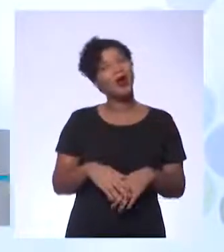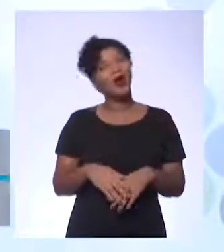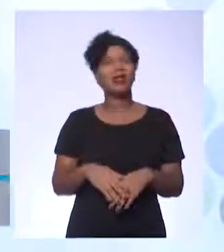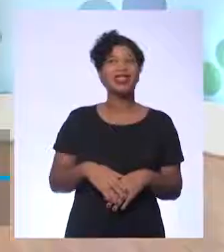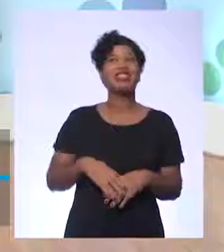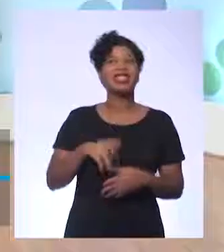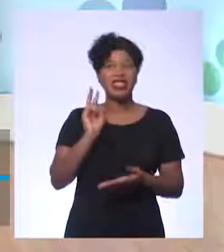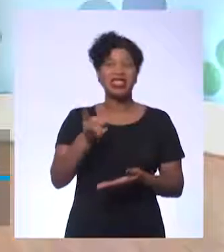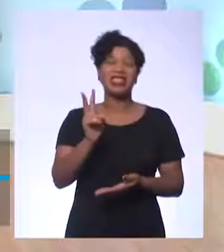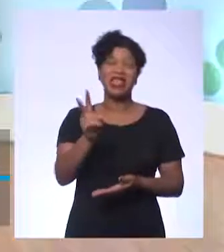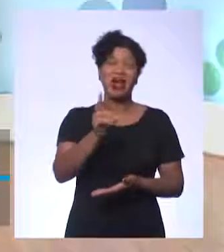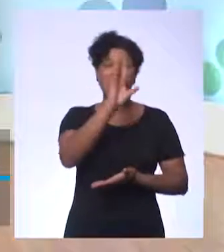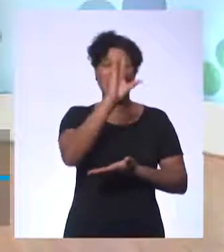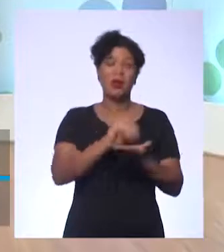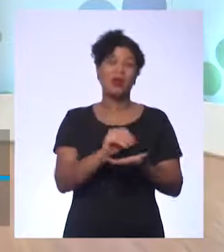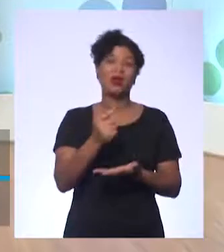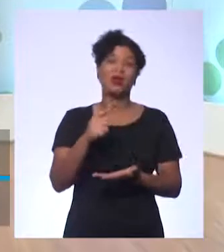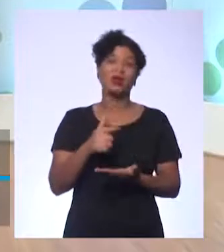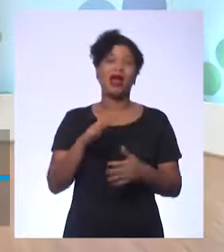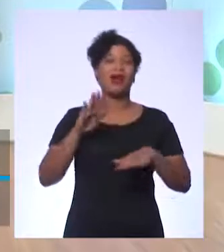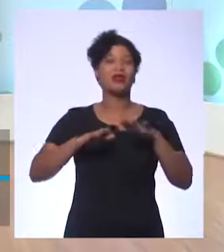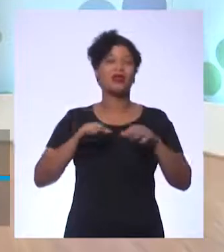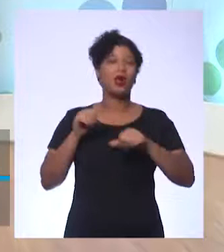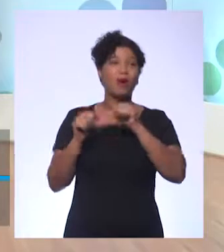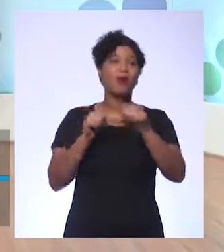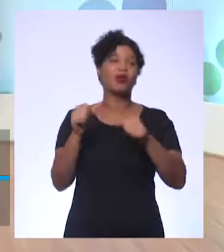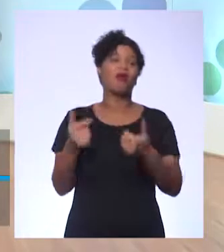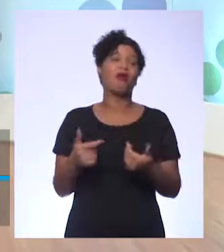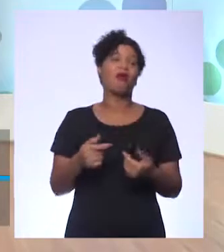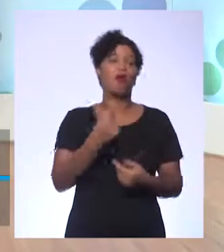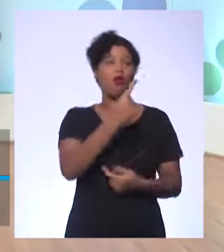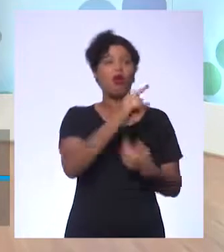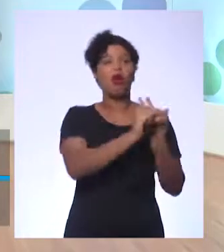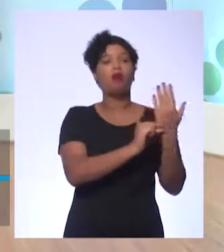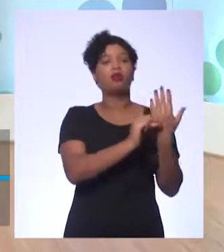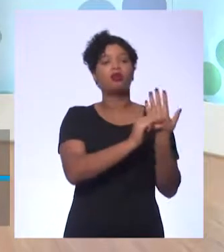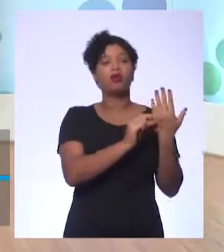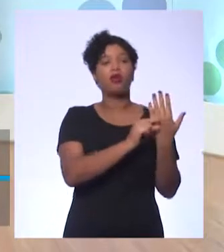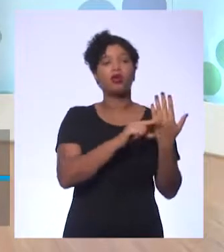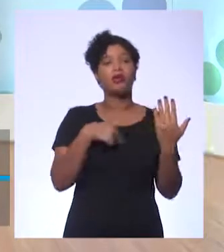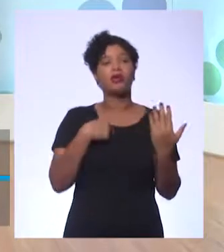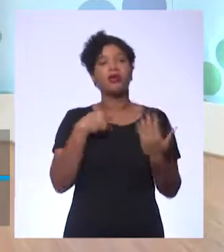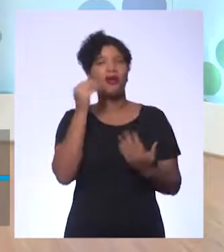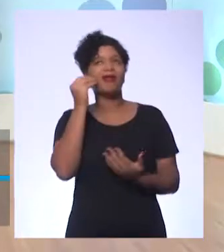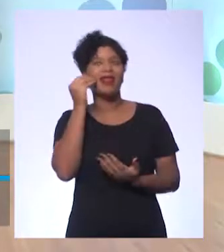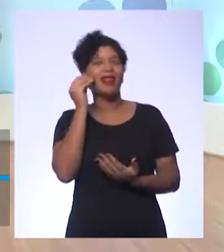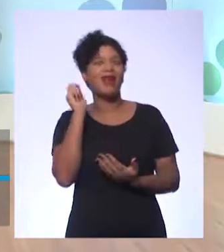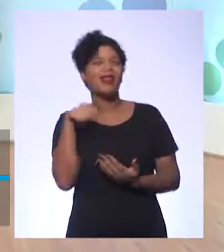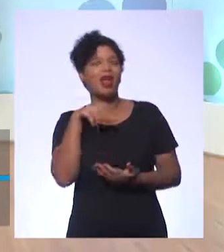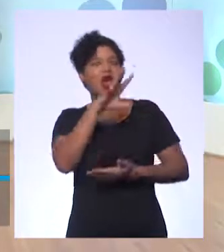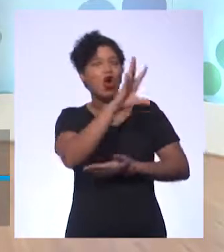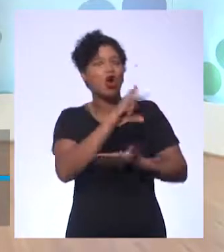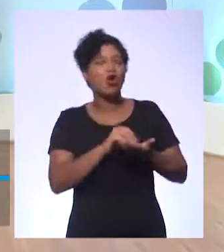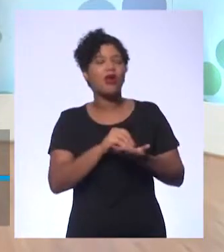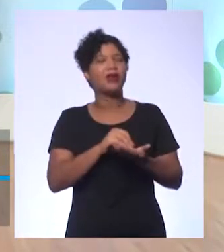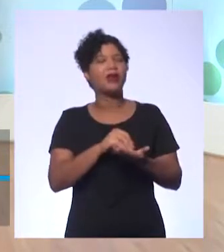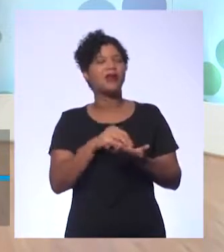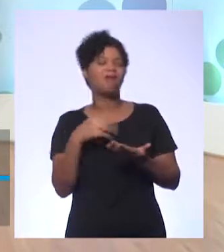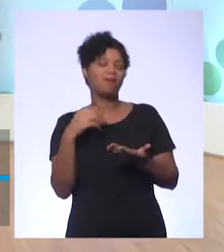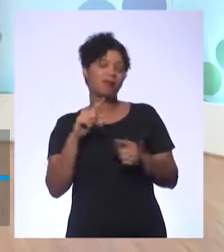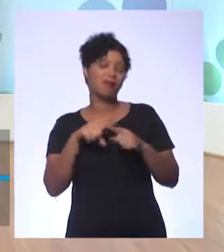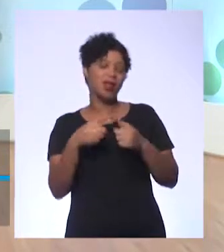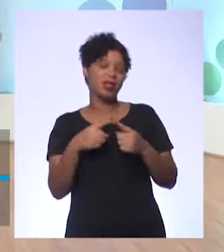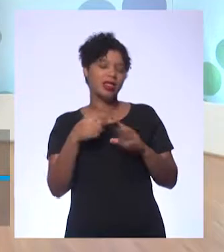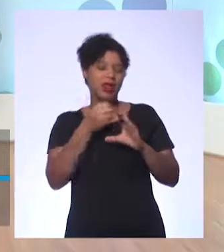Né? Sempre há uma mudança, porque se o autor escreve de um jeito, na hora que você vai reproduzir, você coloca ali